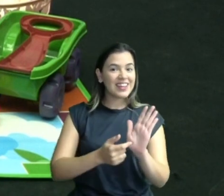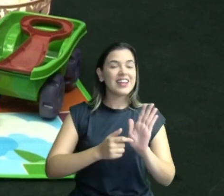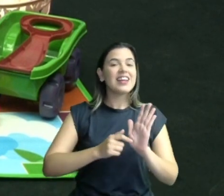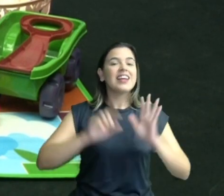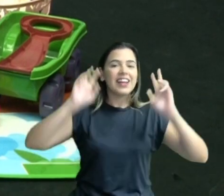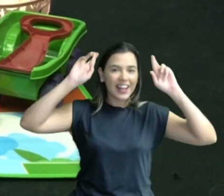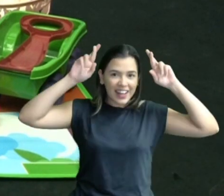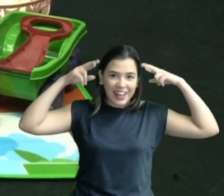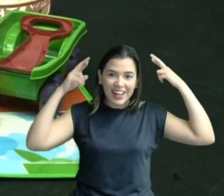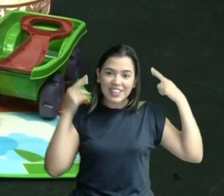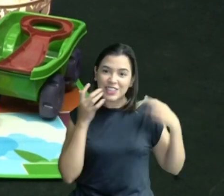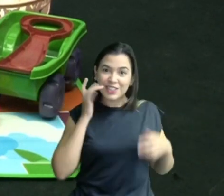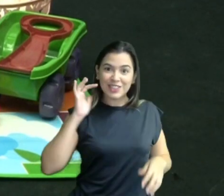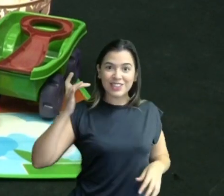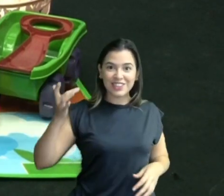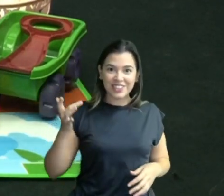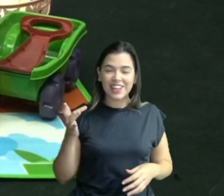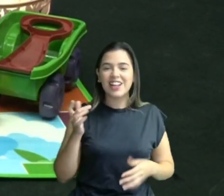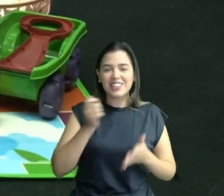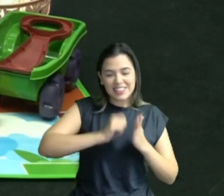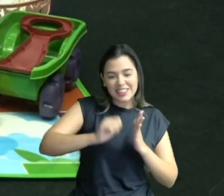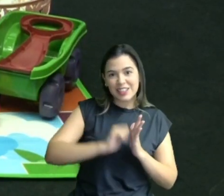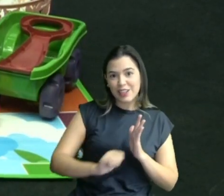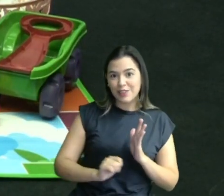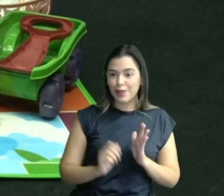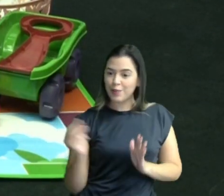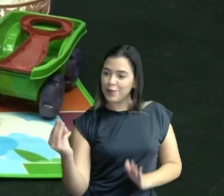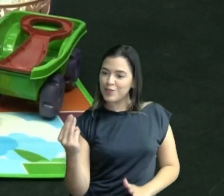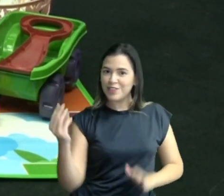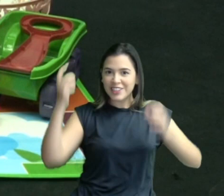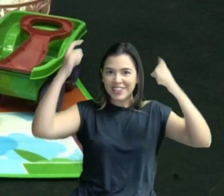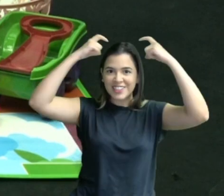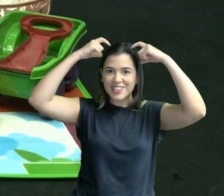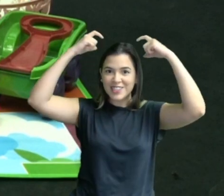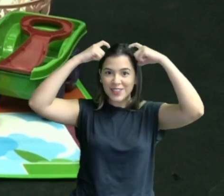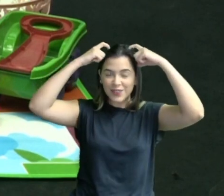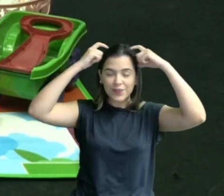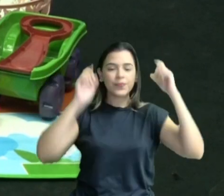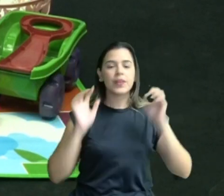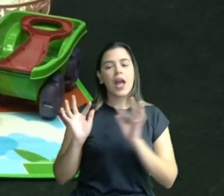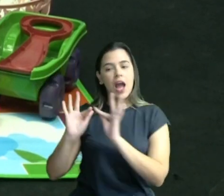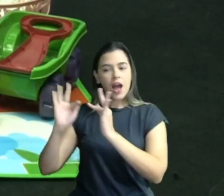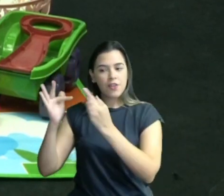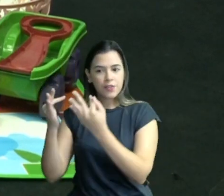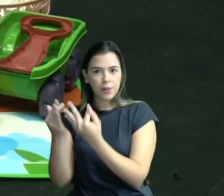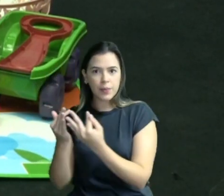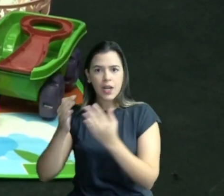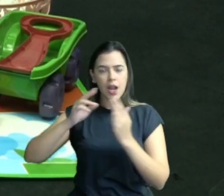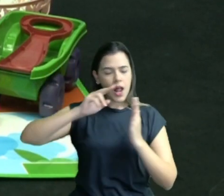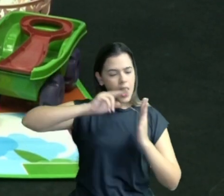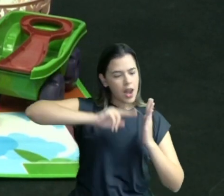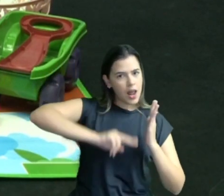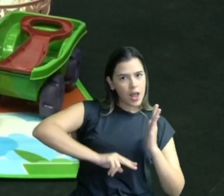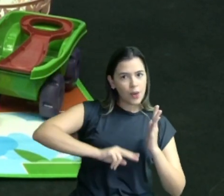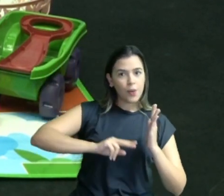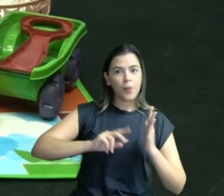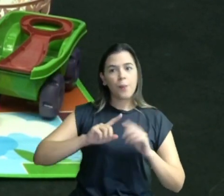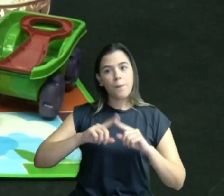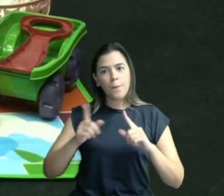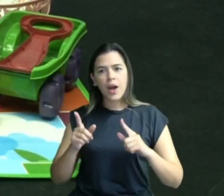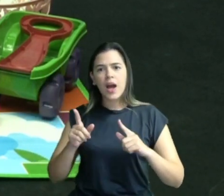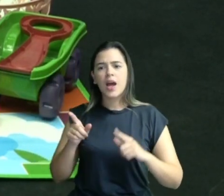Dourados escreveu para os Três Ursos e a família leu a carta menos é claro